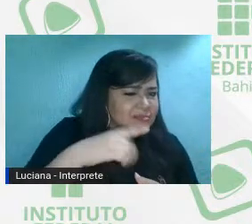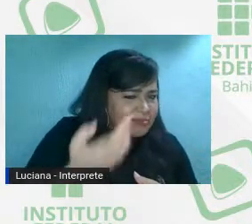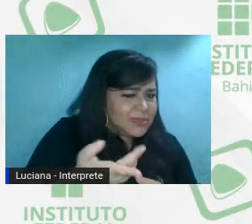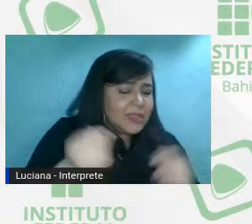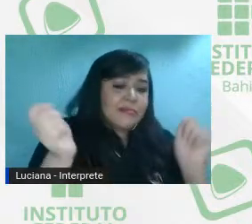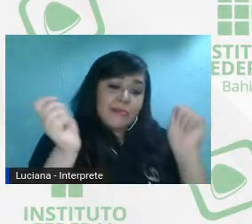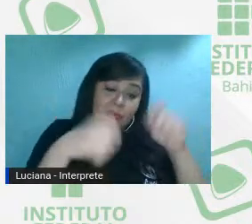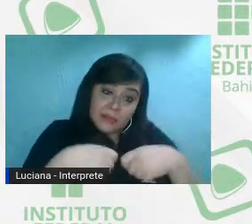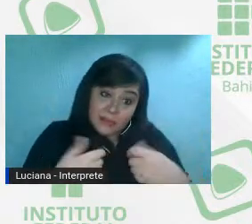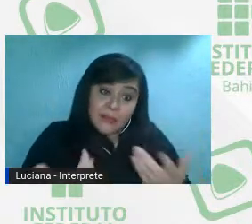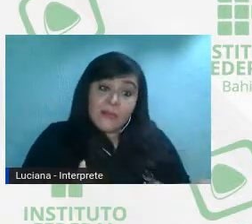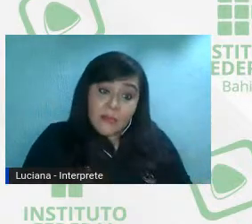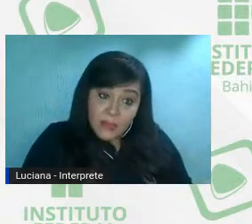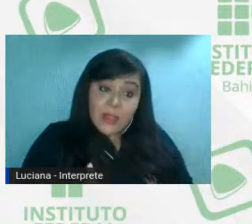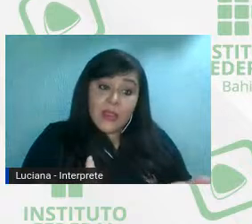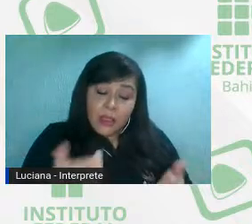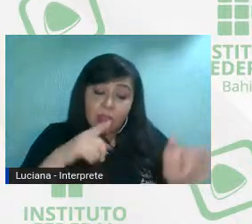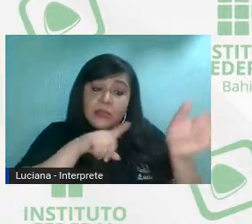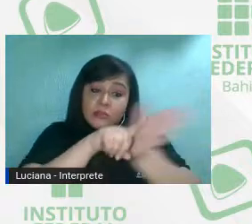alguma pergunta?